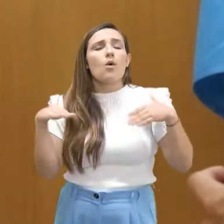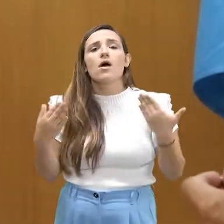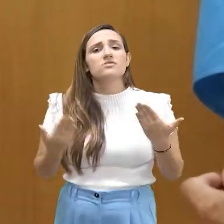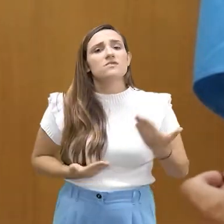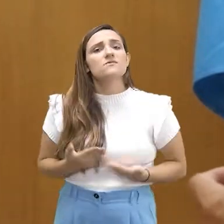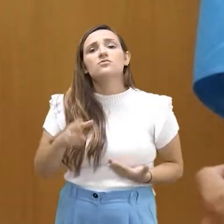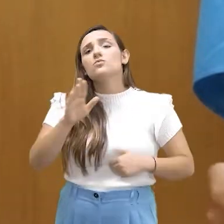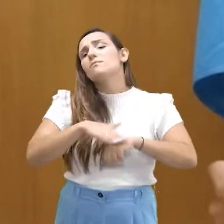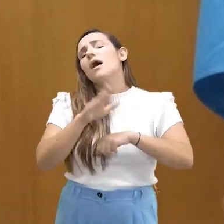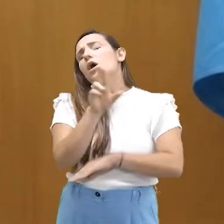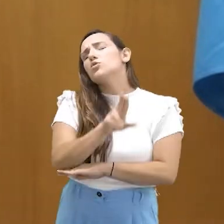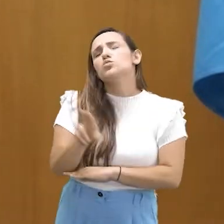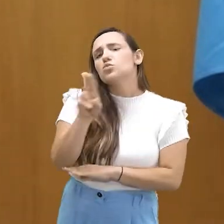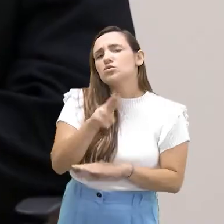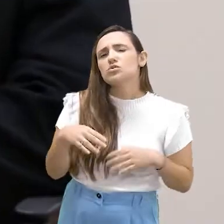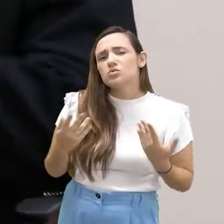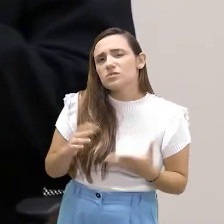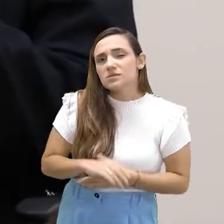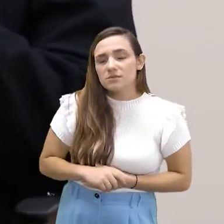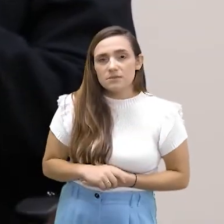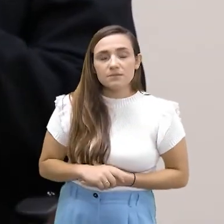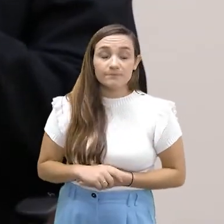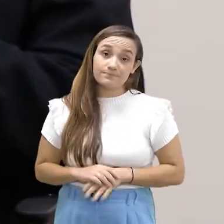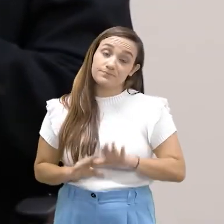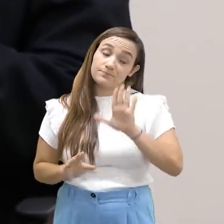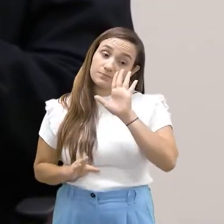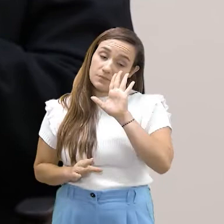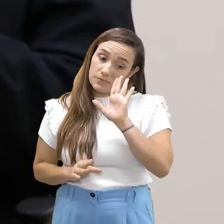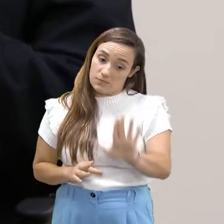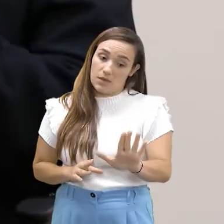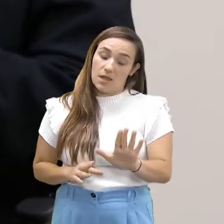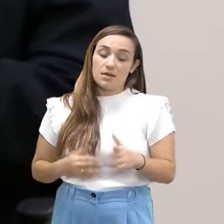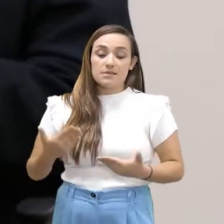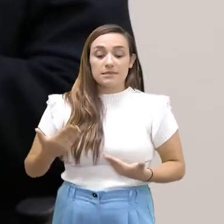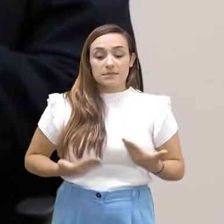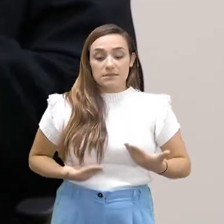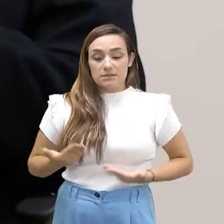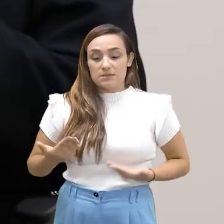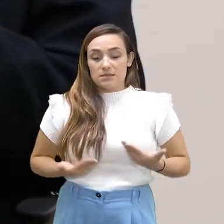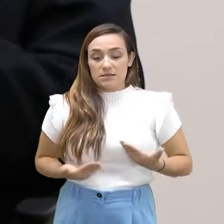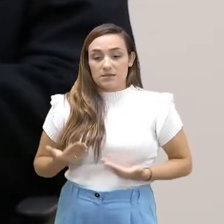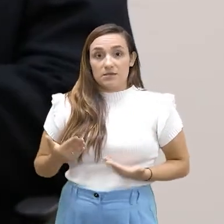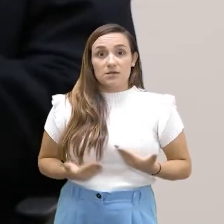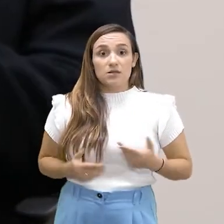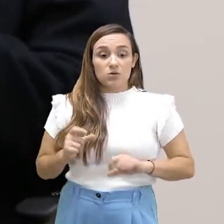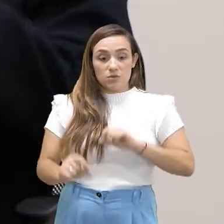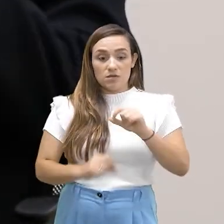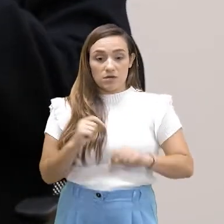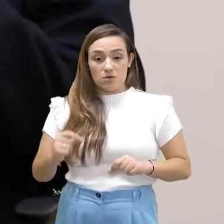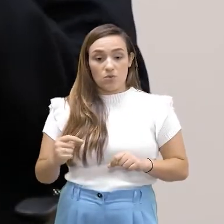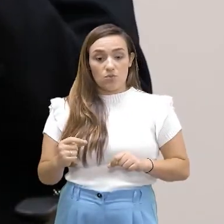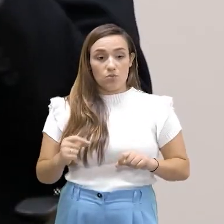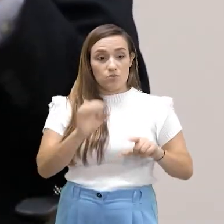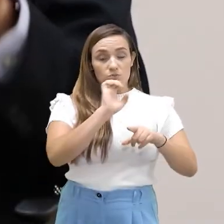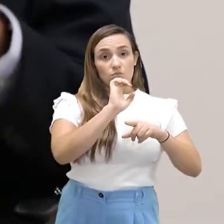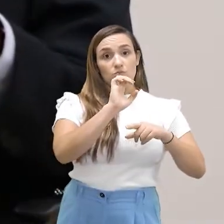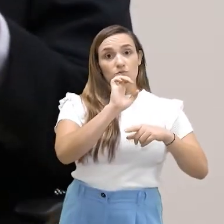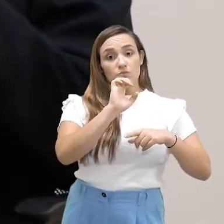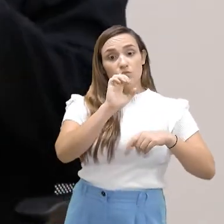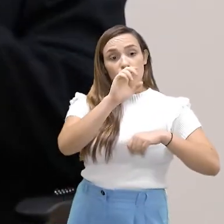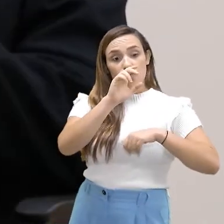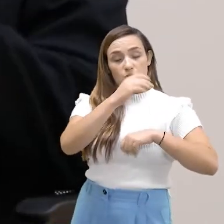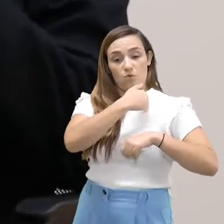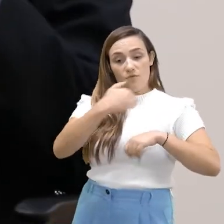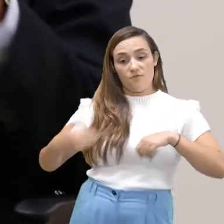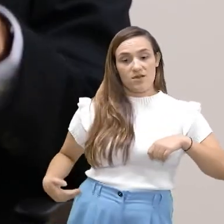nesse tipo de serviço? Perfeito. Olha, na verdade, esse tipo de serviço é uma delegação do Estado. Isto é uma obrigação do Estado.